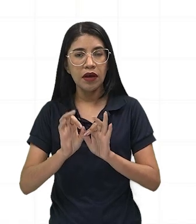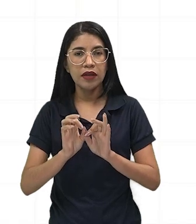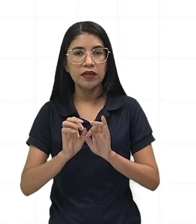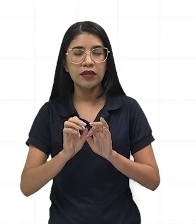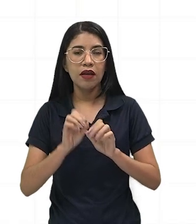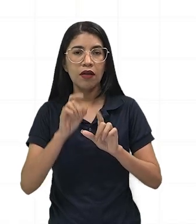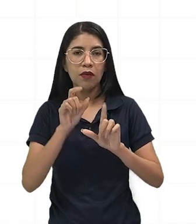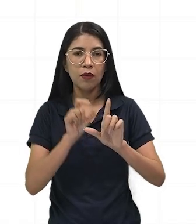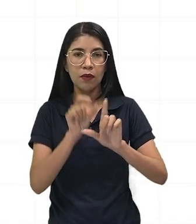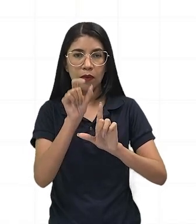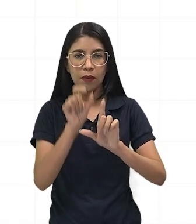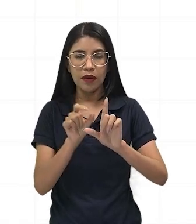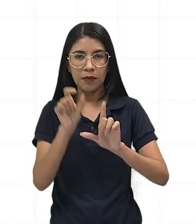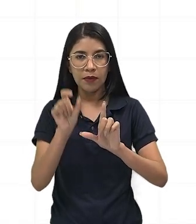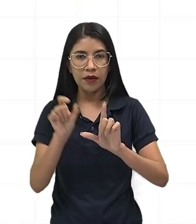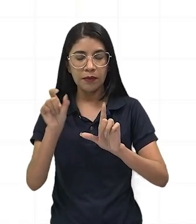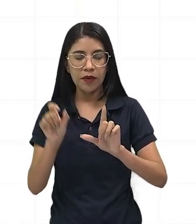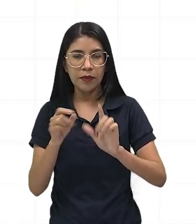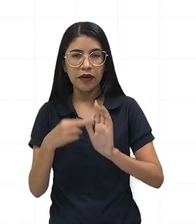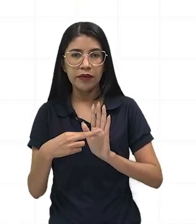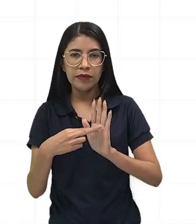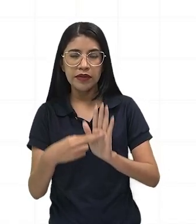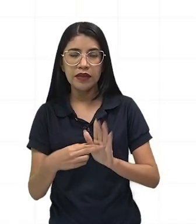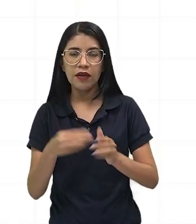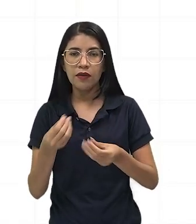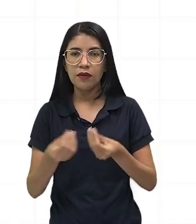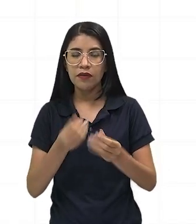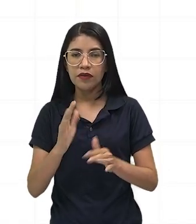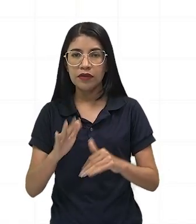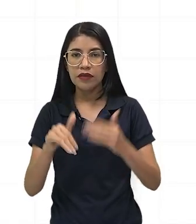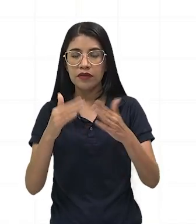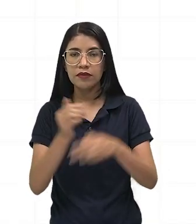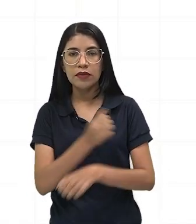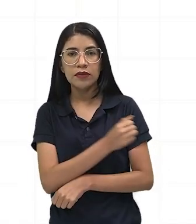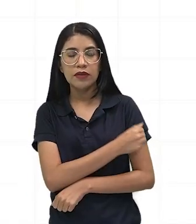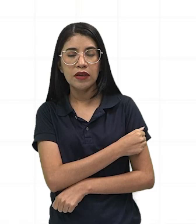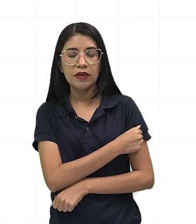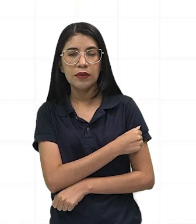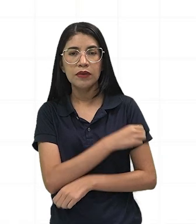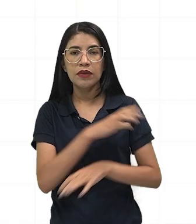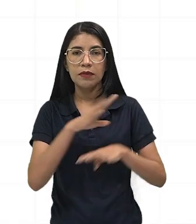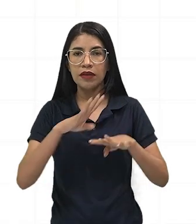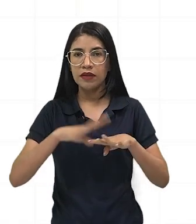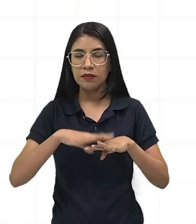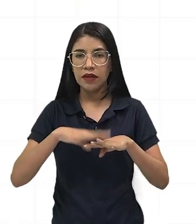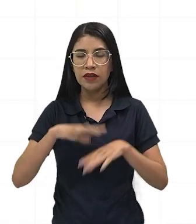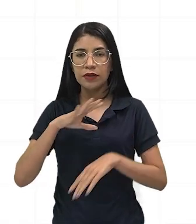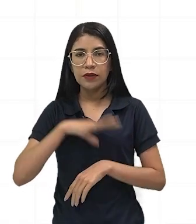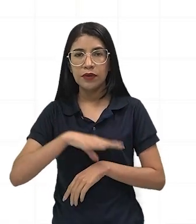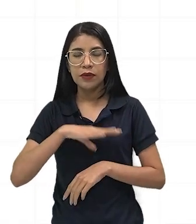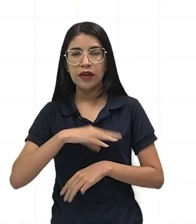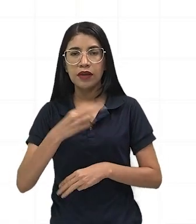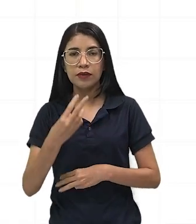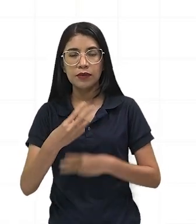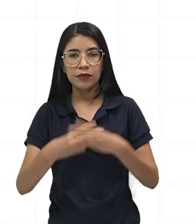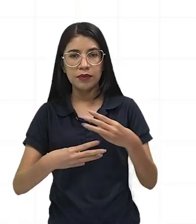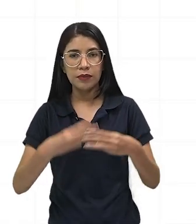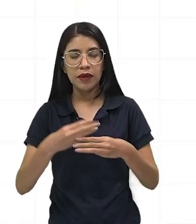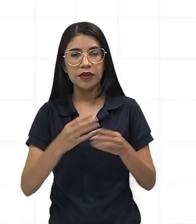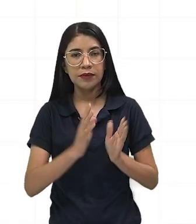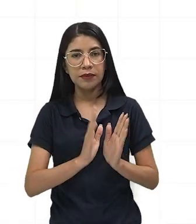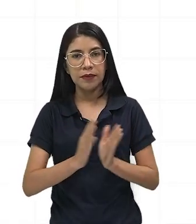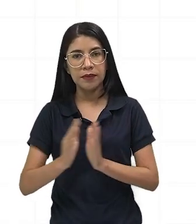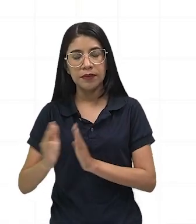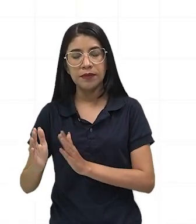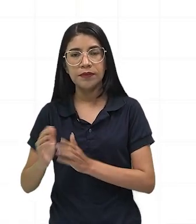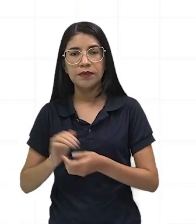para representar o desempenho trimestral de cada aluno em matemática e português ao longo dos 3 trimestres, né?